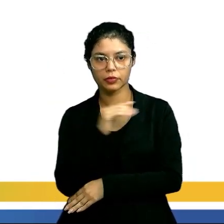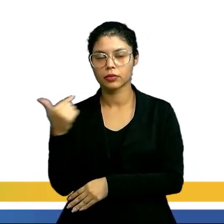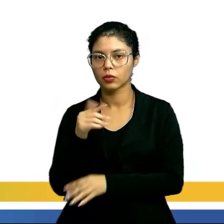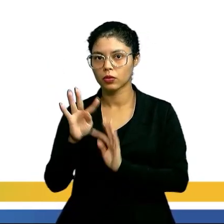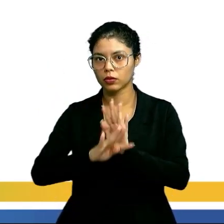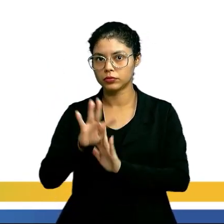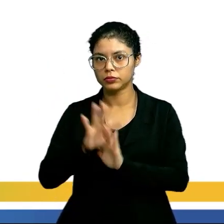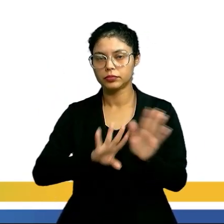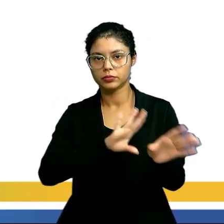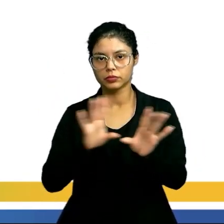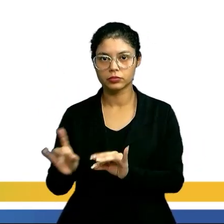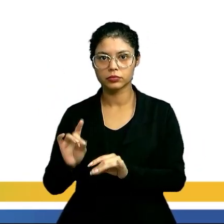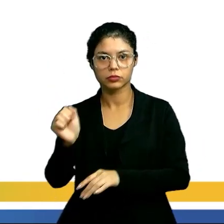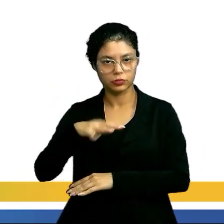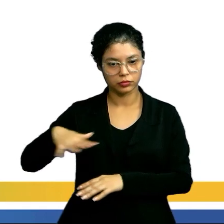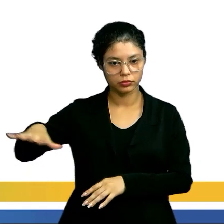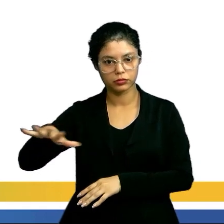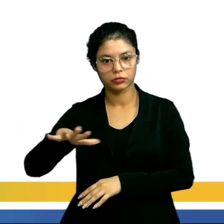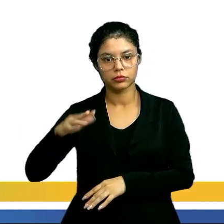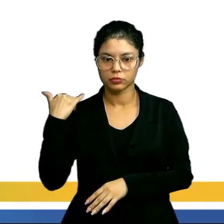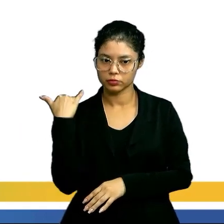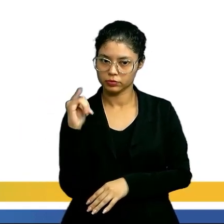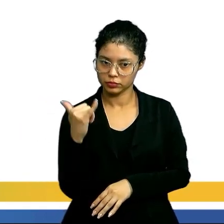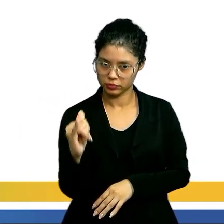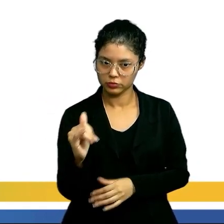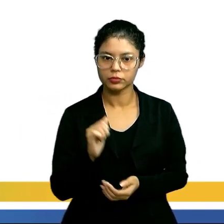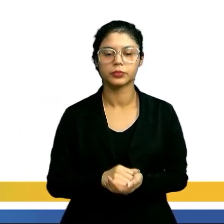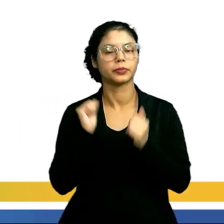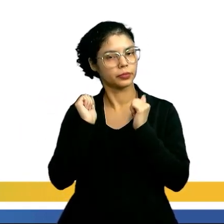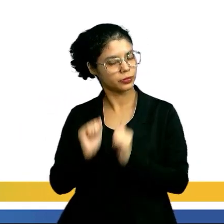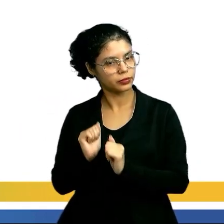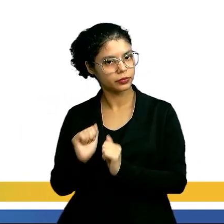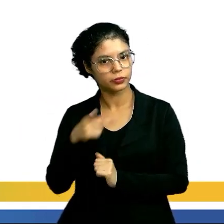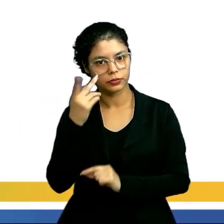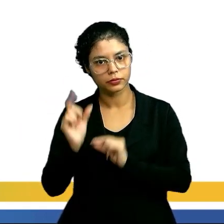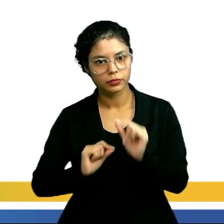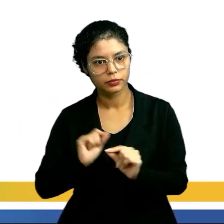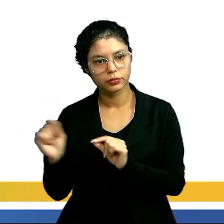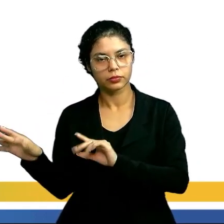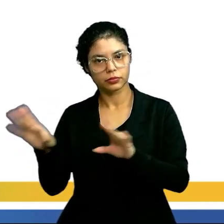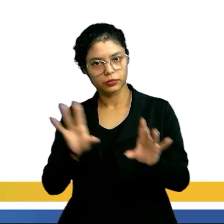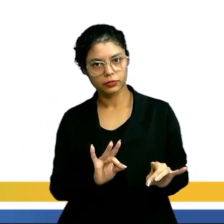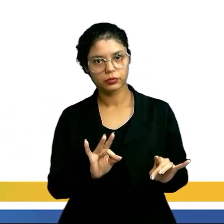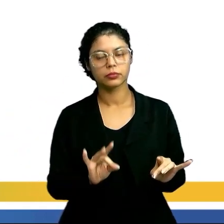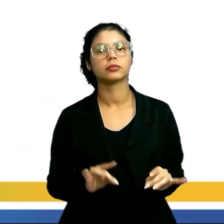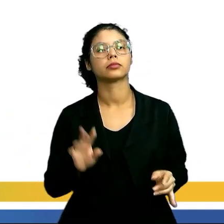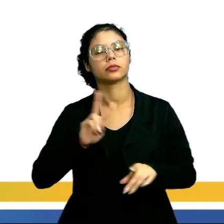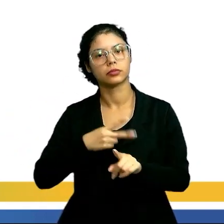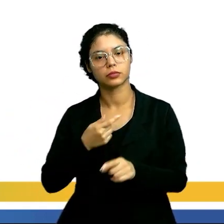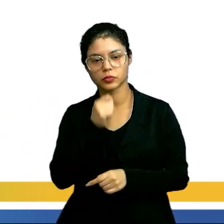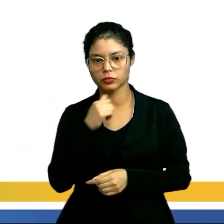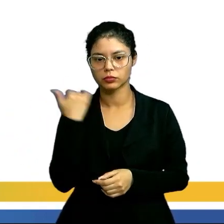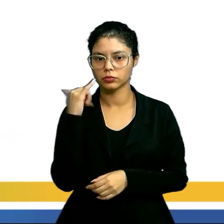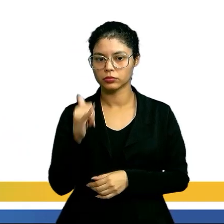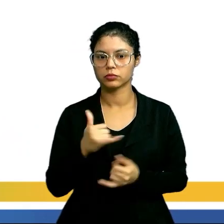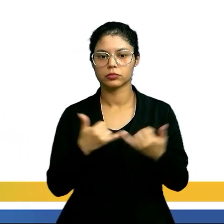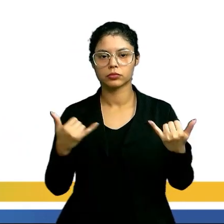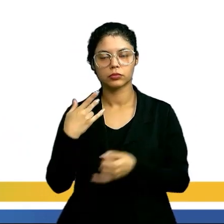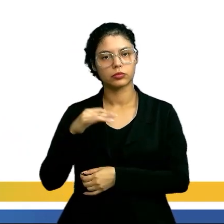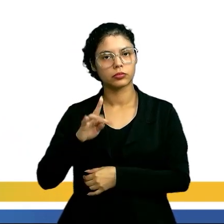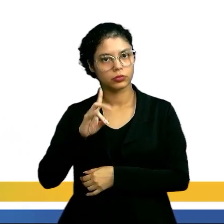altura, também nos chega no resultado ao qual encontramos. Letra C. A barragem da usina de Itaipu, com 196 metros de